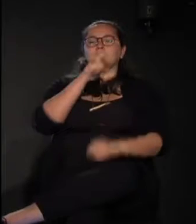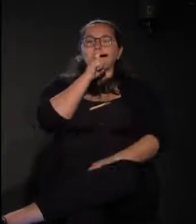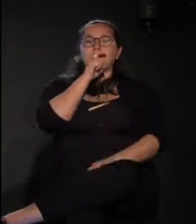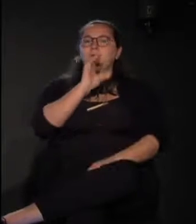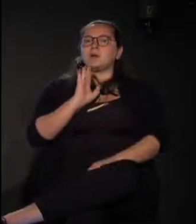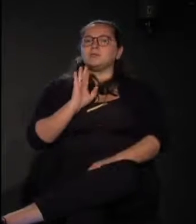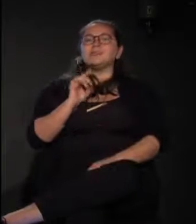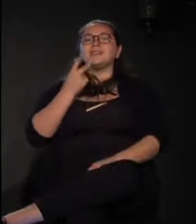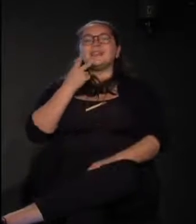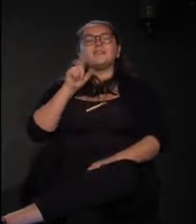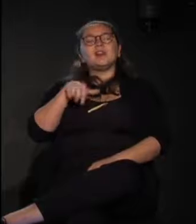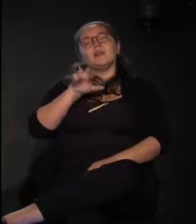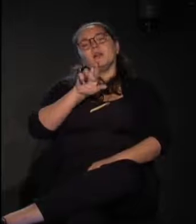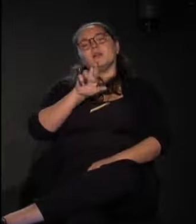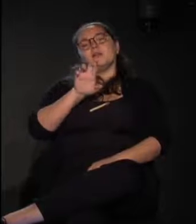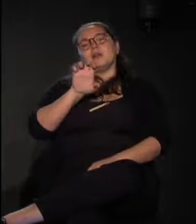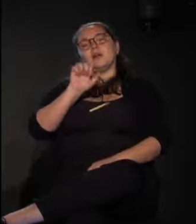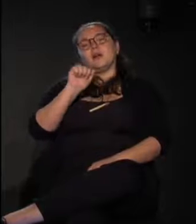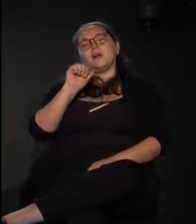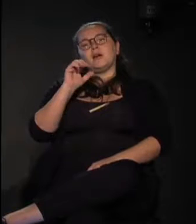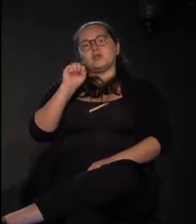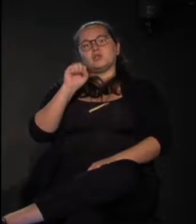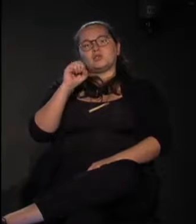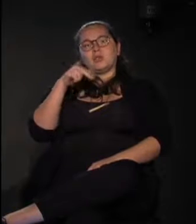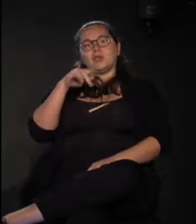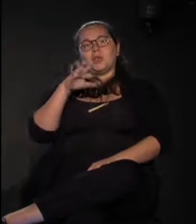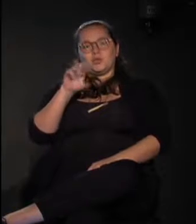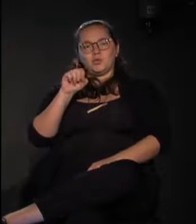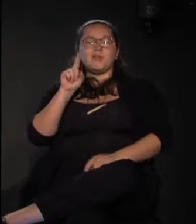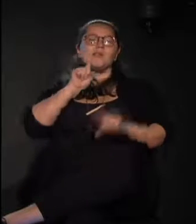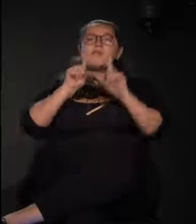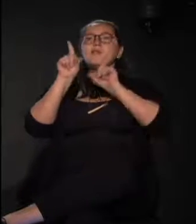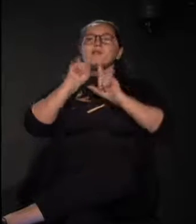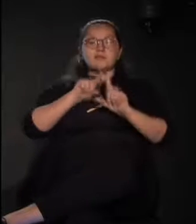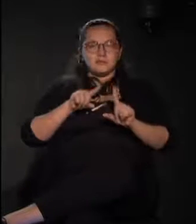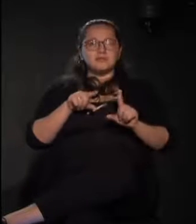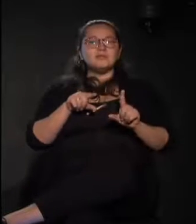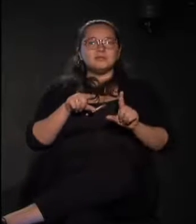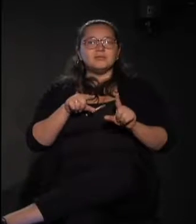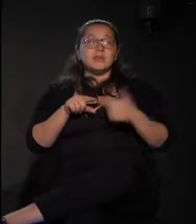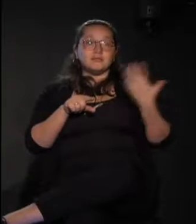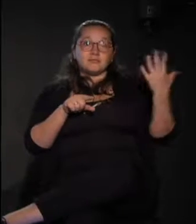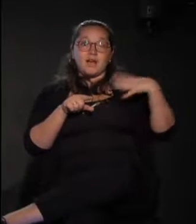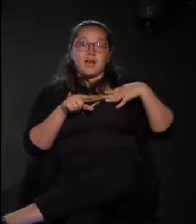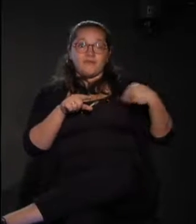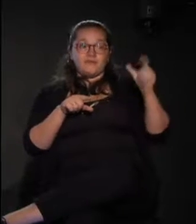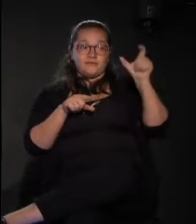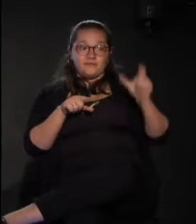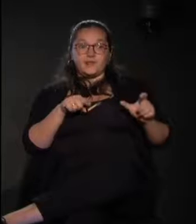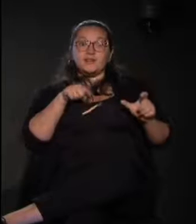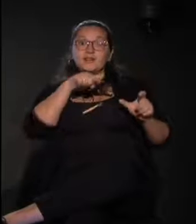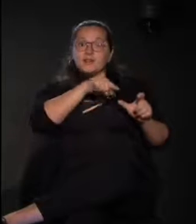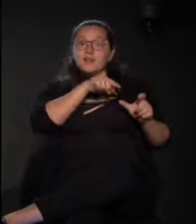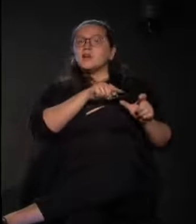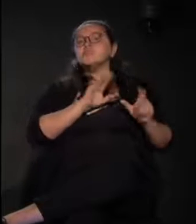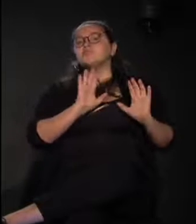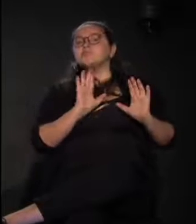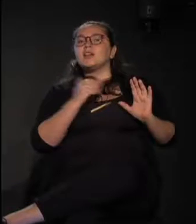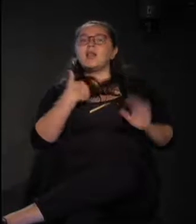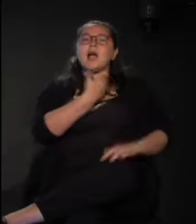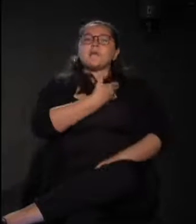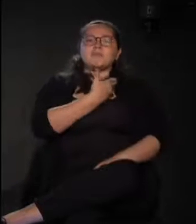reacionário central é um idealista daniel minha filha é alguém que deve ser assim a